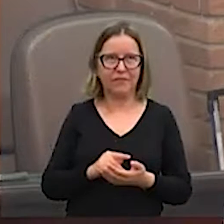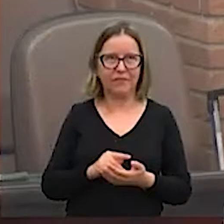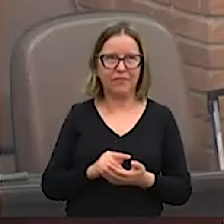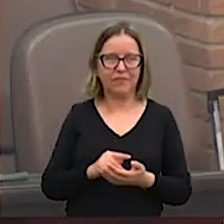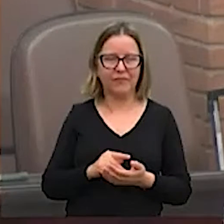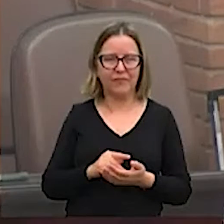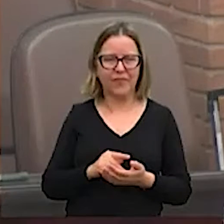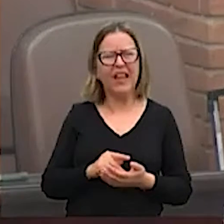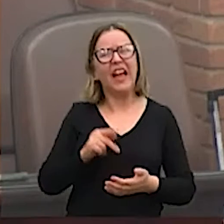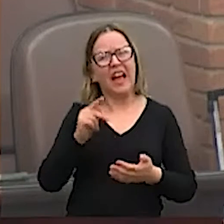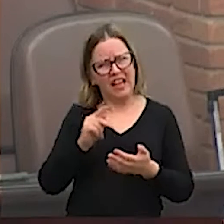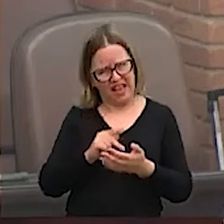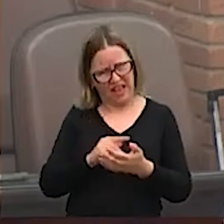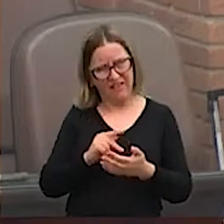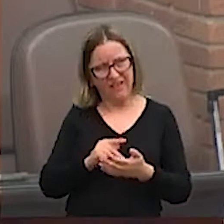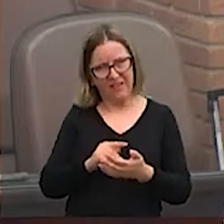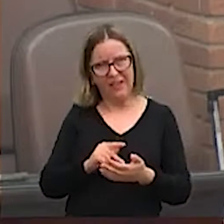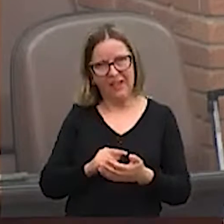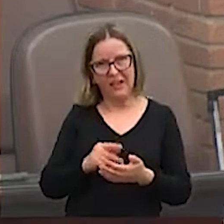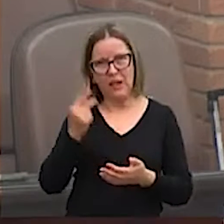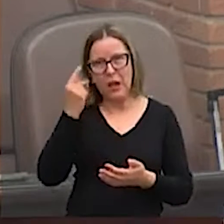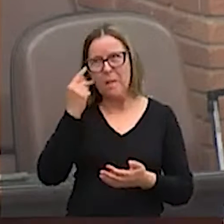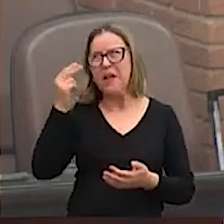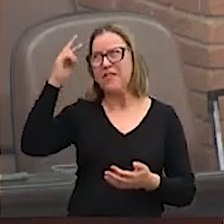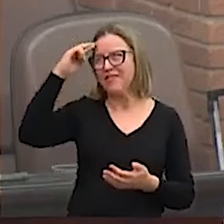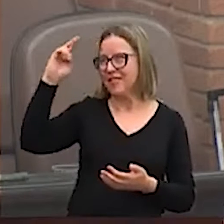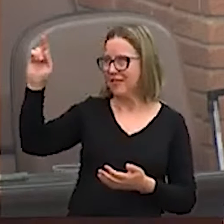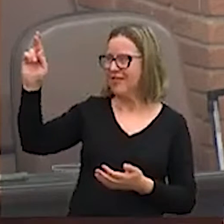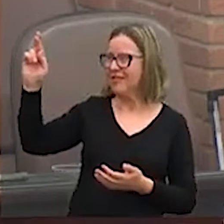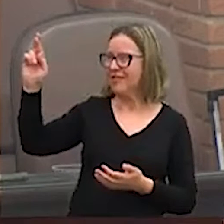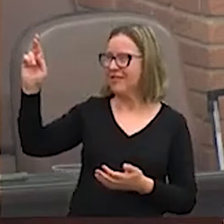E é verdade que para o Senhor